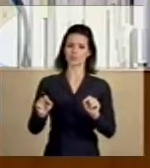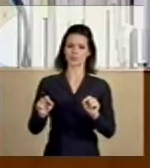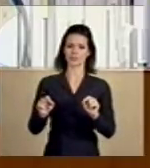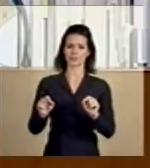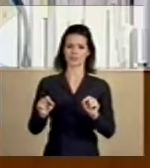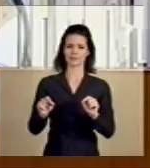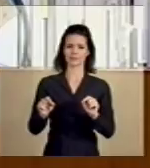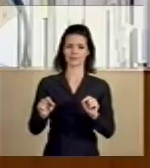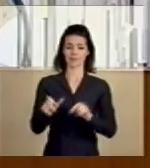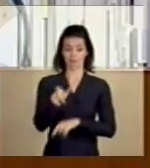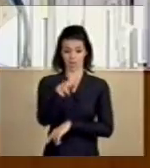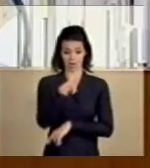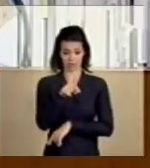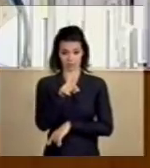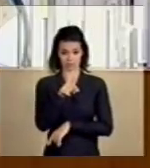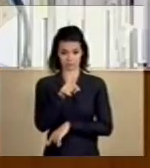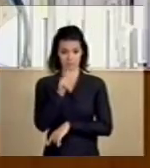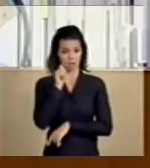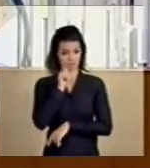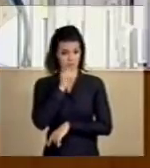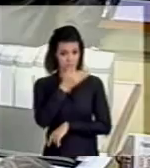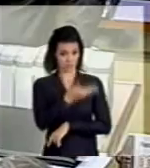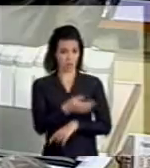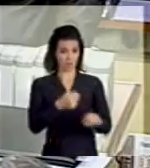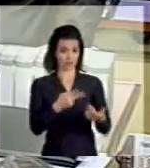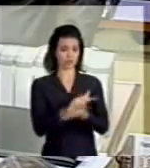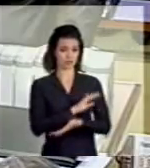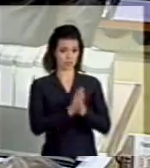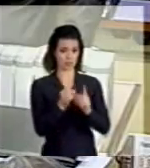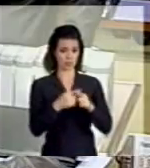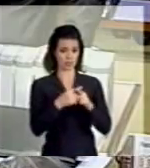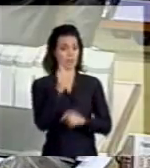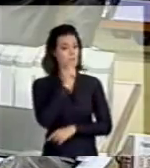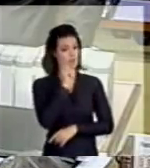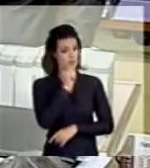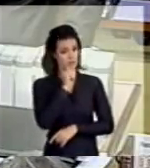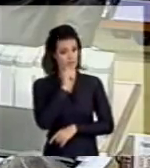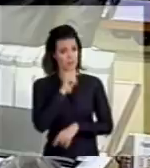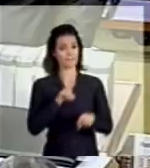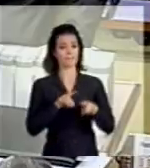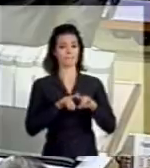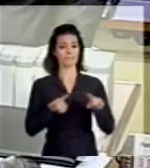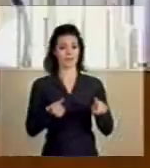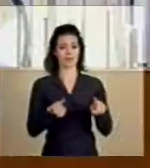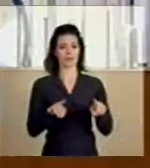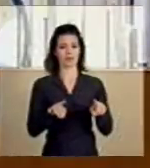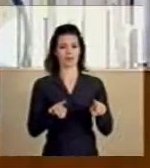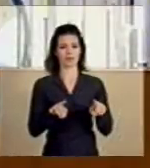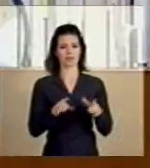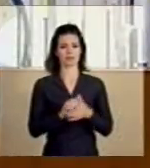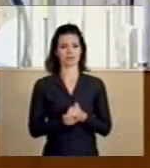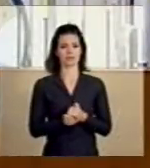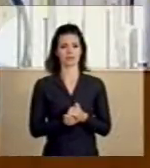que a senhora pode sofrer discriminação por ser mulher e tem todas as formas